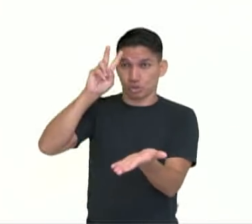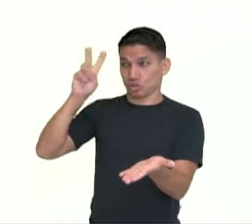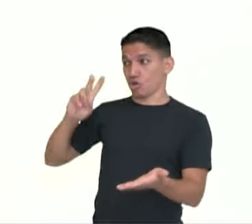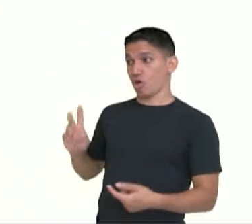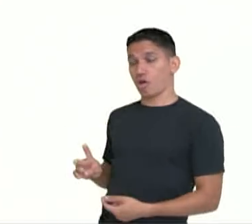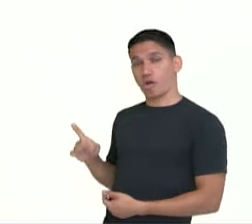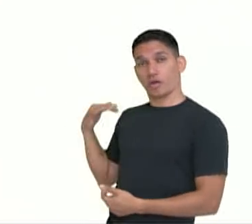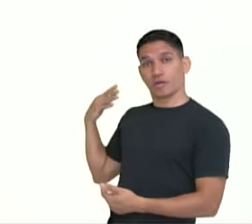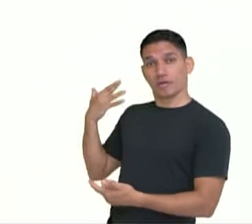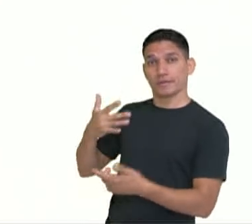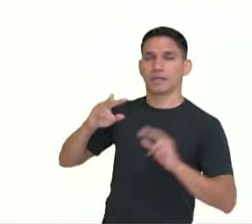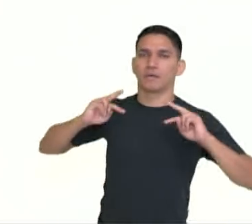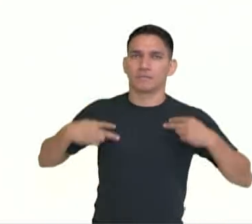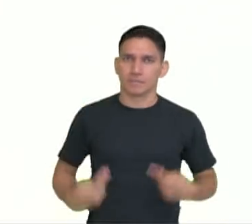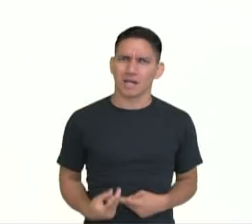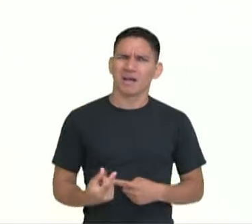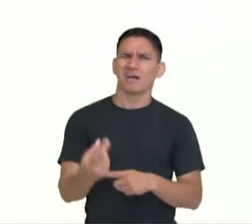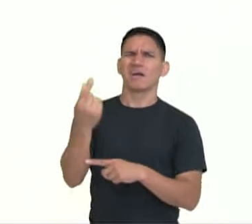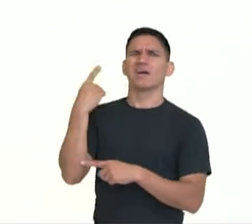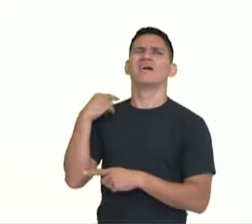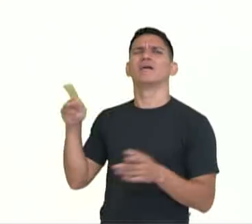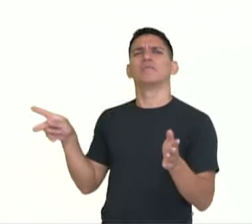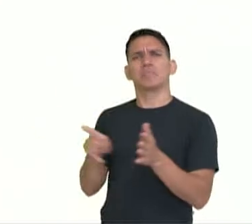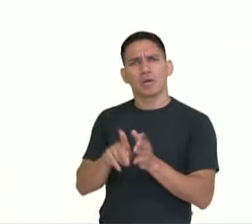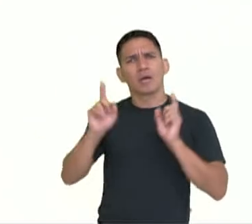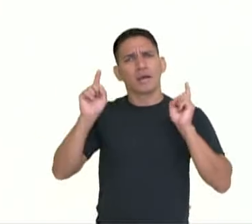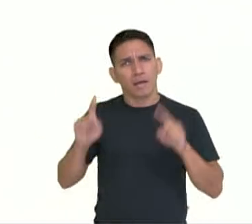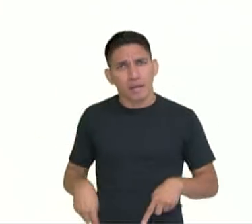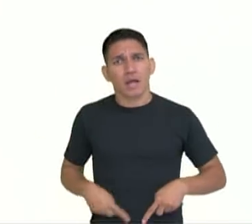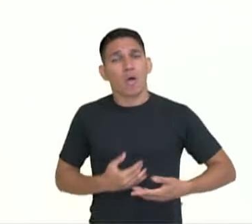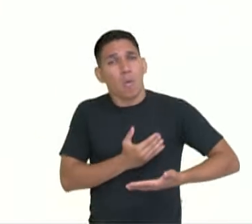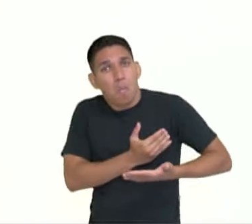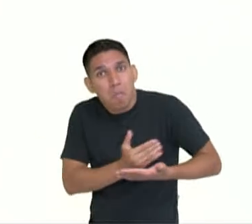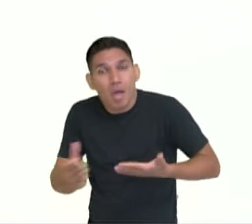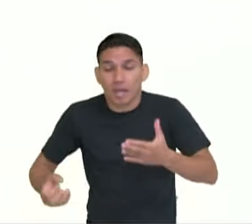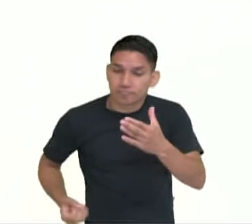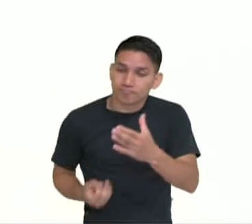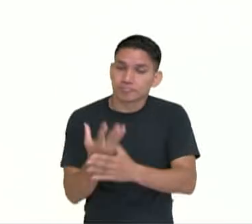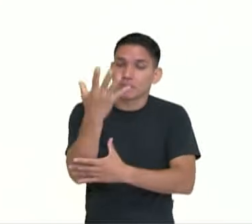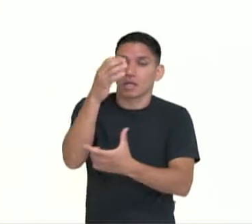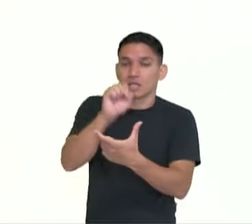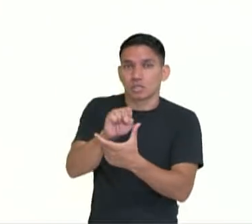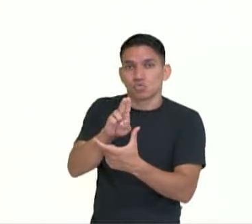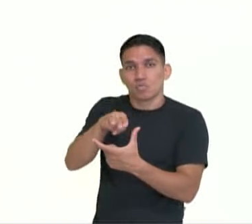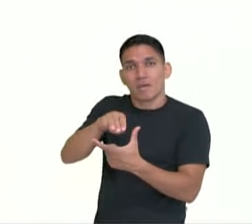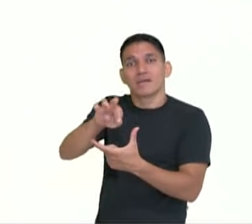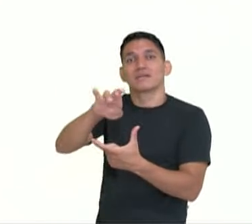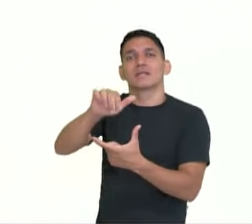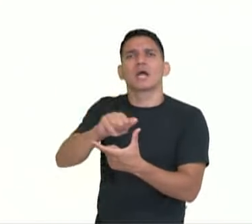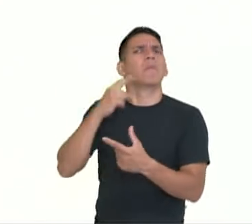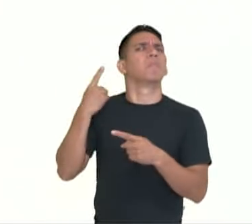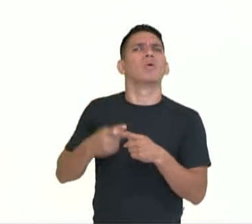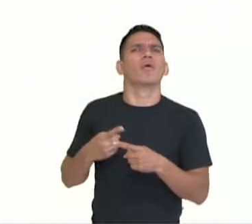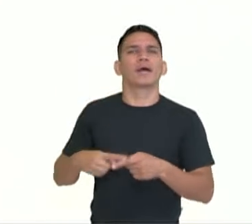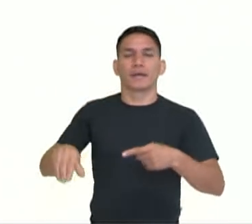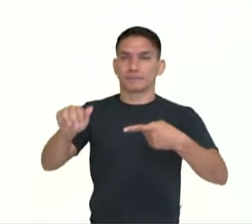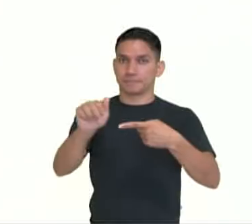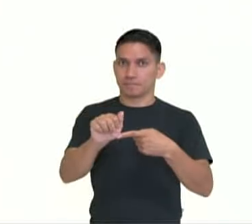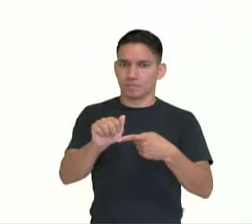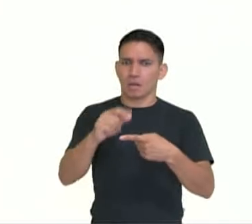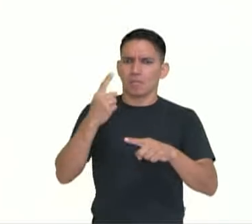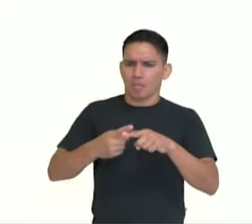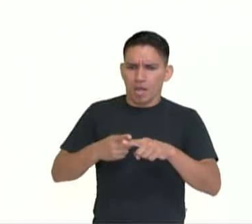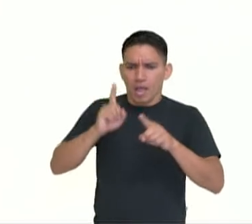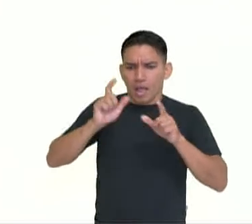Na antiguidade, foi berço da civilização suméria, devido ao fato de, letra A, ser ponto de